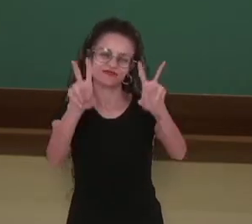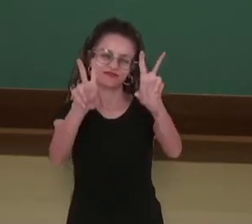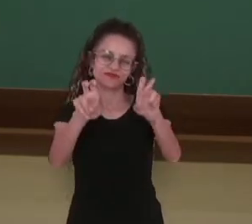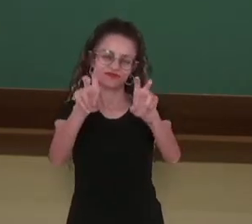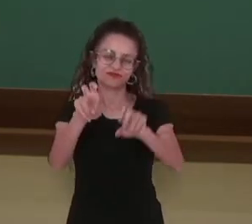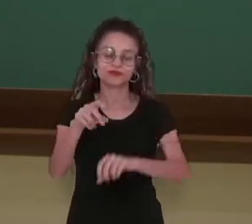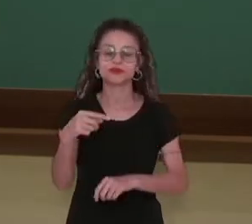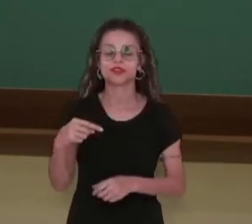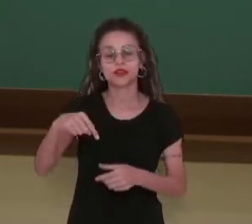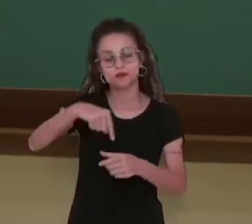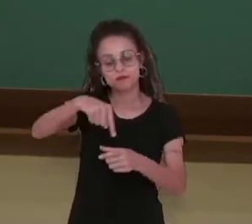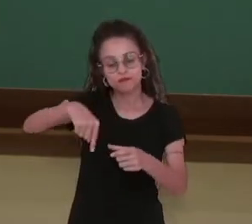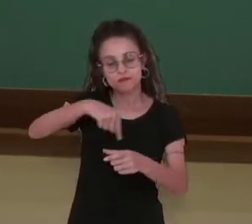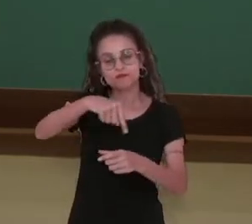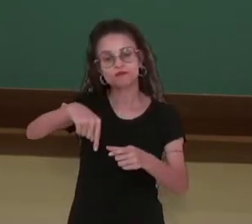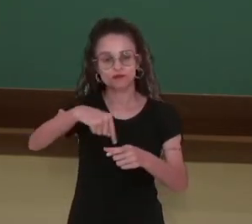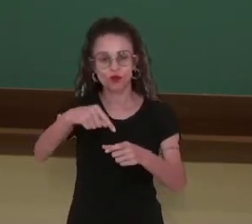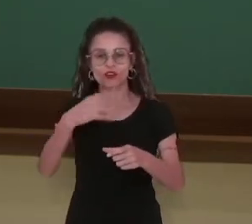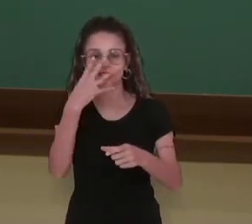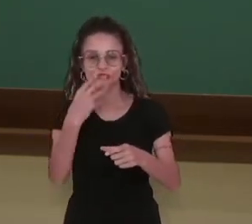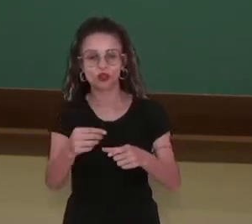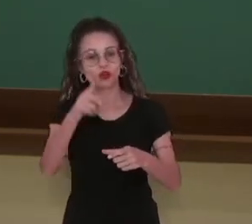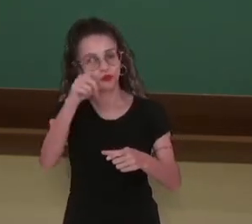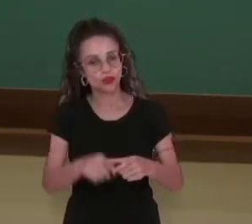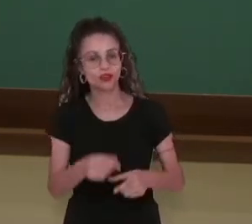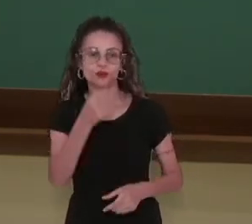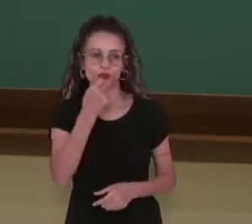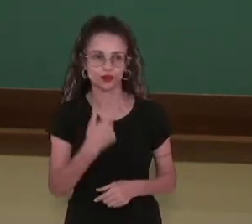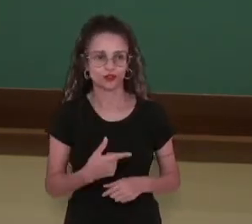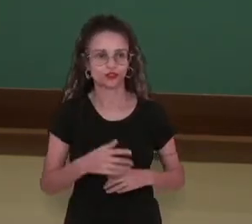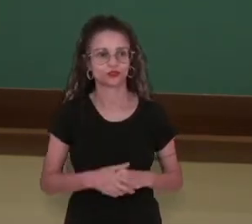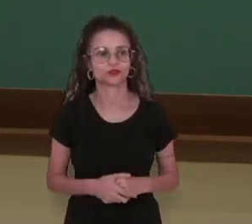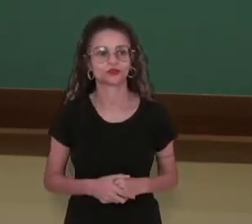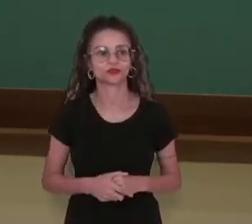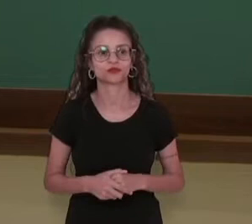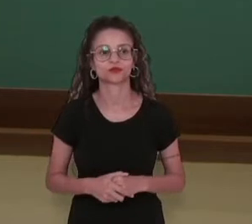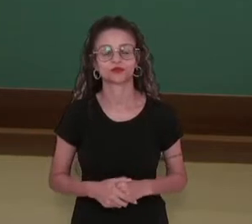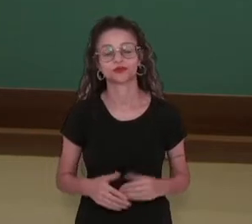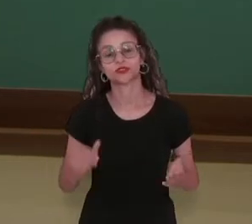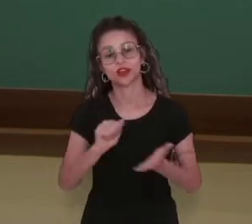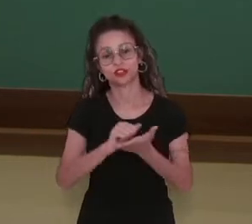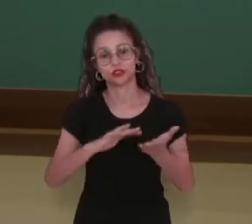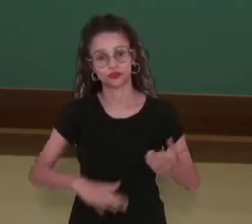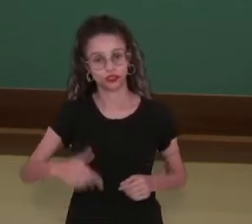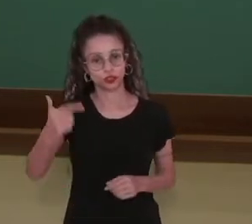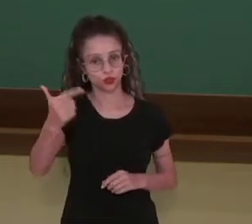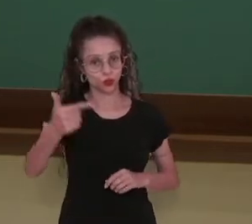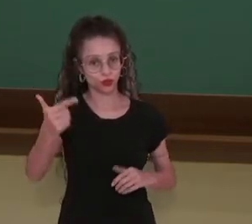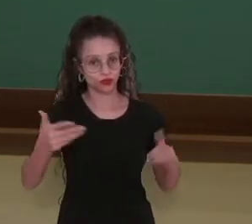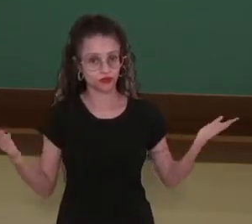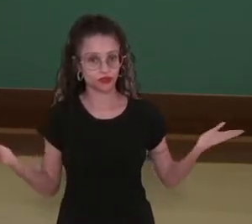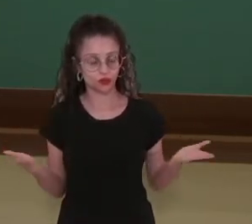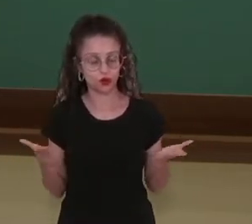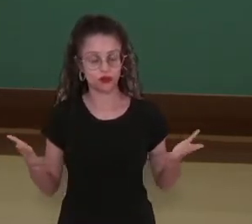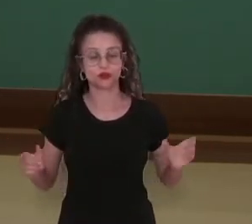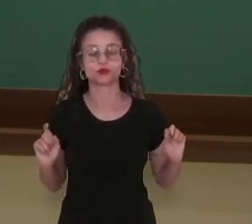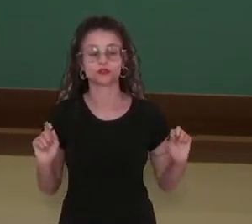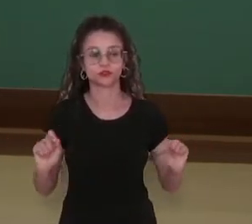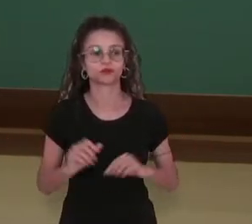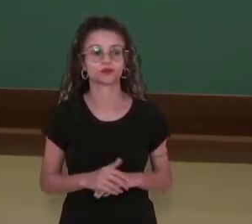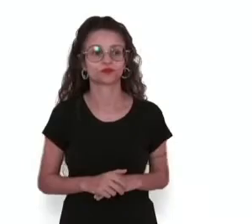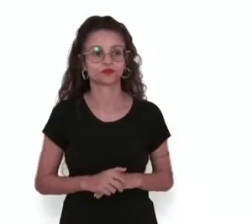né, deram o efeito jocoso aqui, o efeito humorístico. A atividade 2 pressupõe o